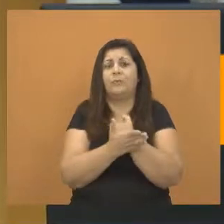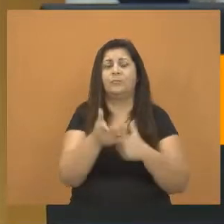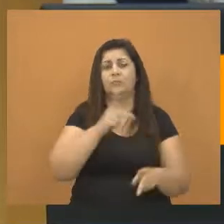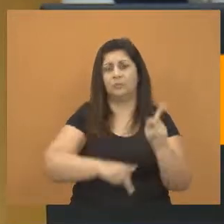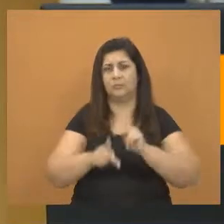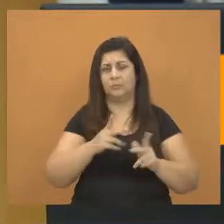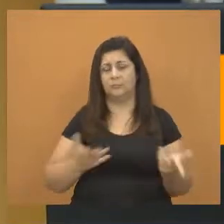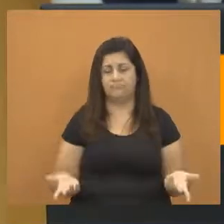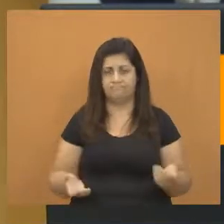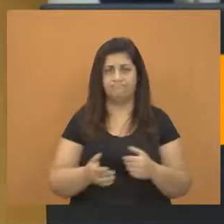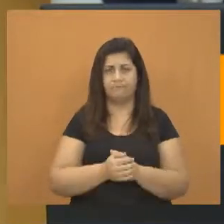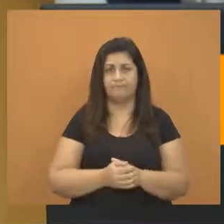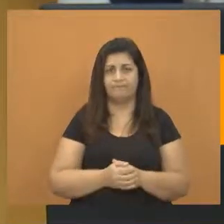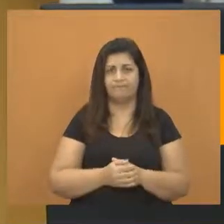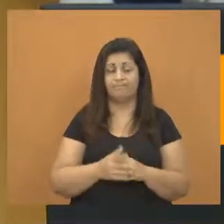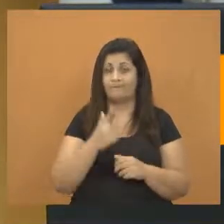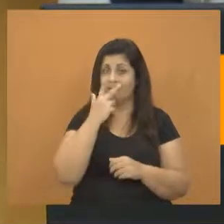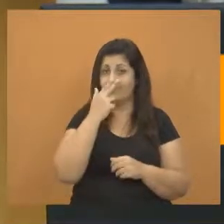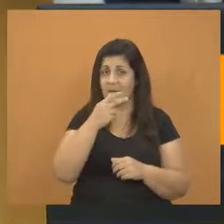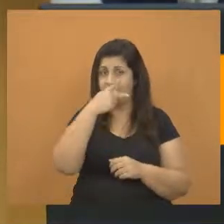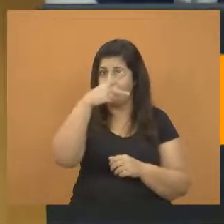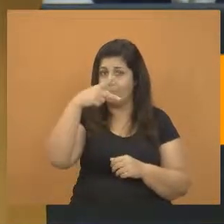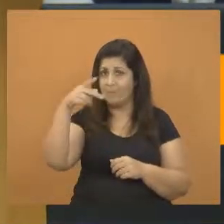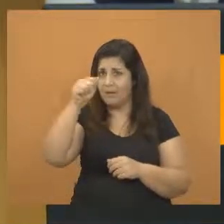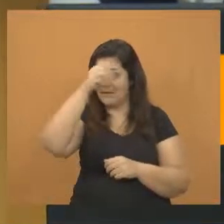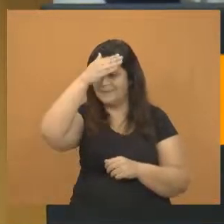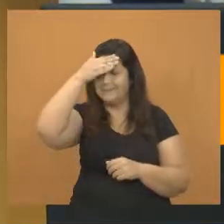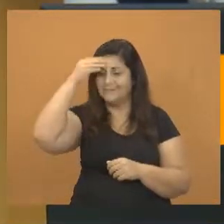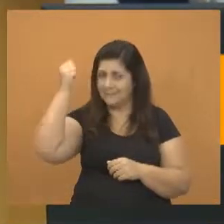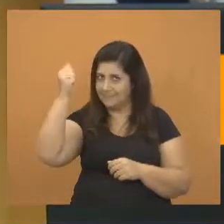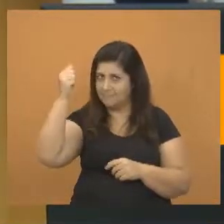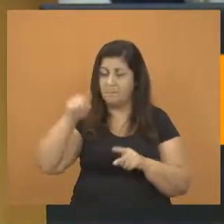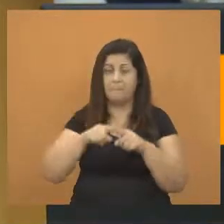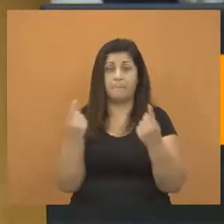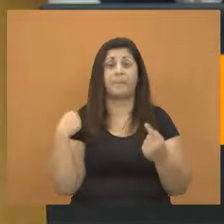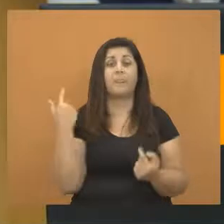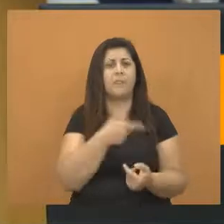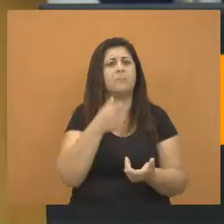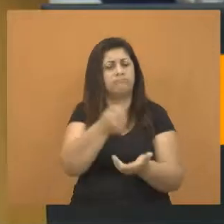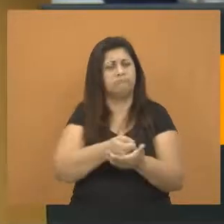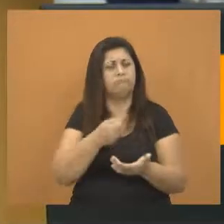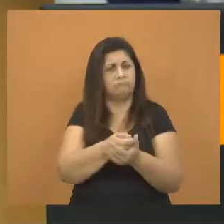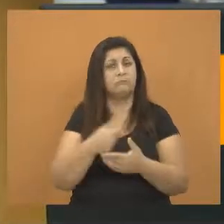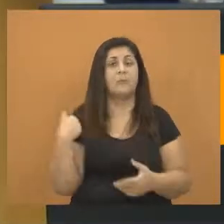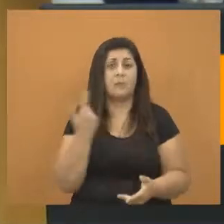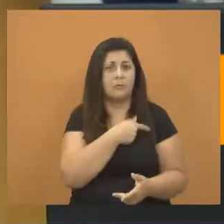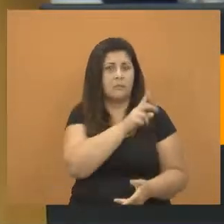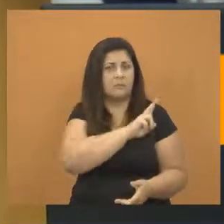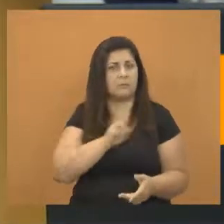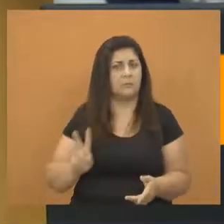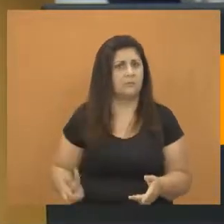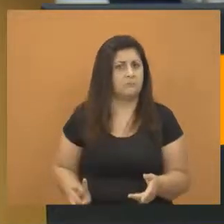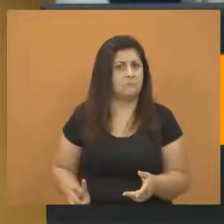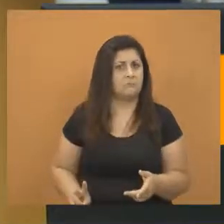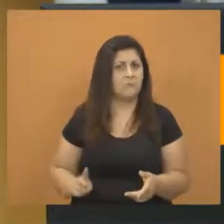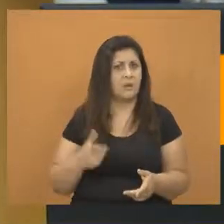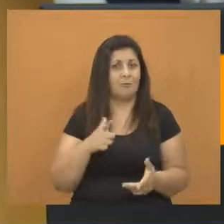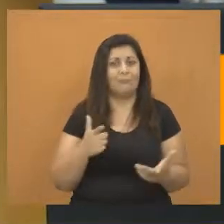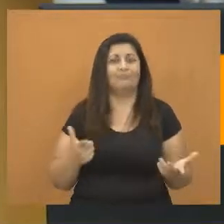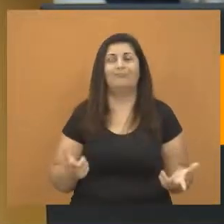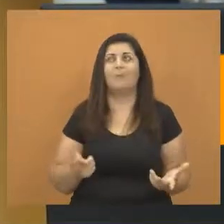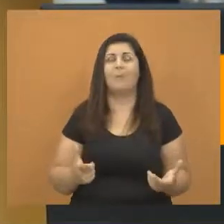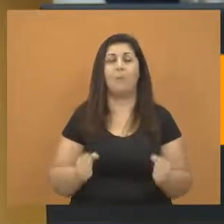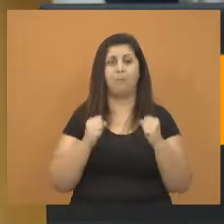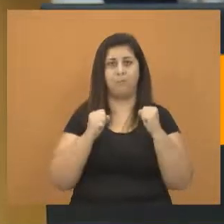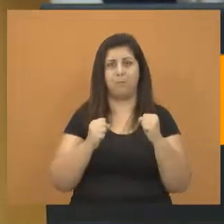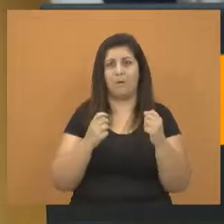Então, foi esquecido no PPA, mas nós estamos cobrando. E nós, enquanto vereadores, nós não temos autonomia,